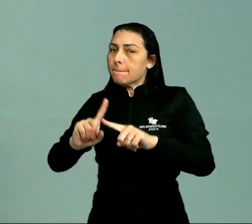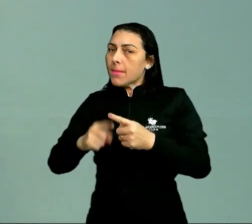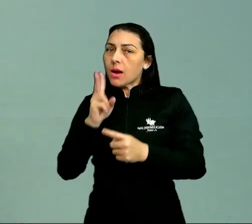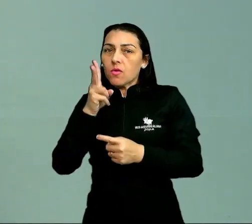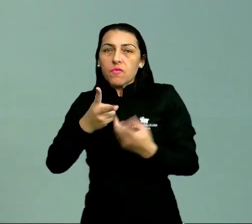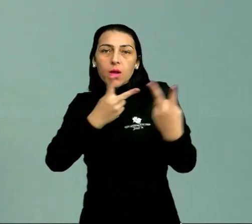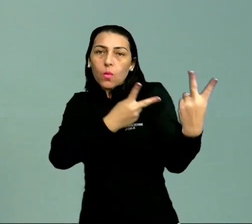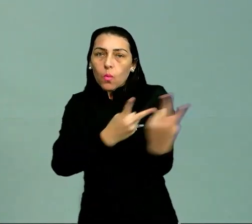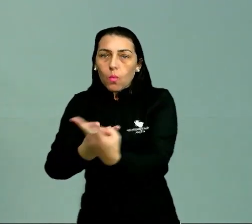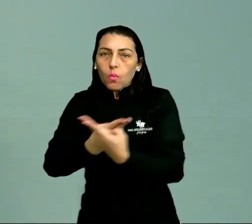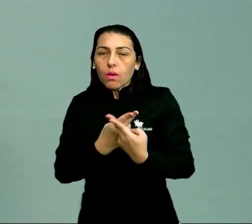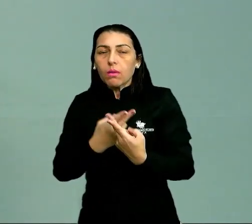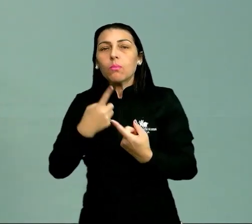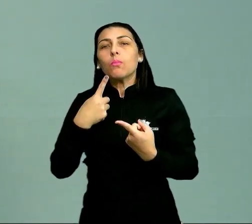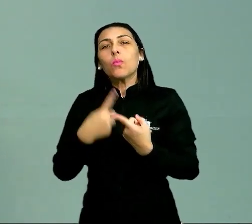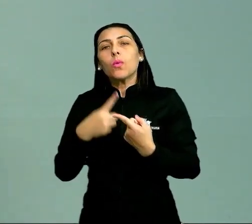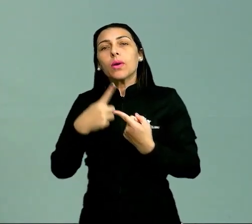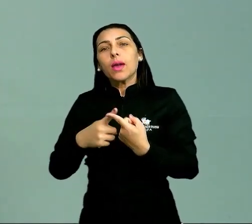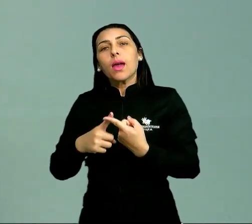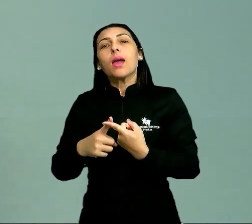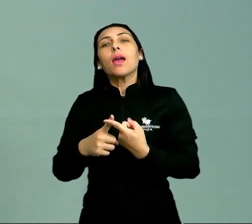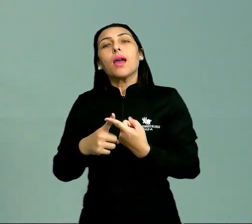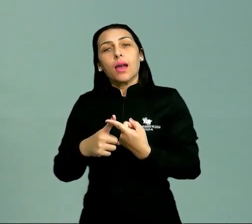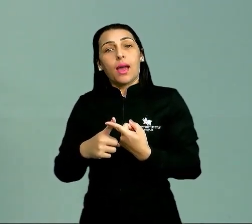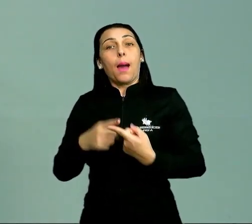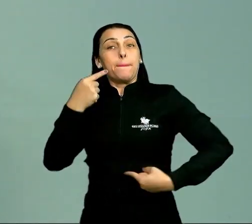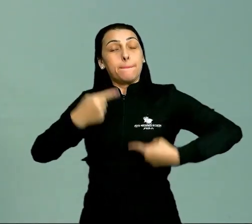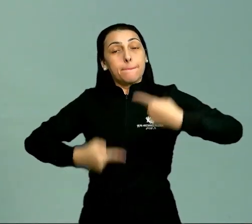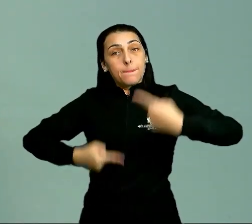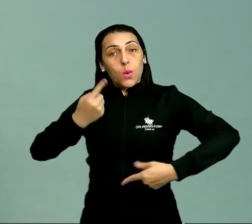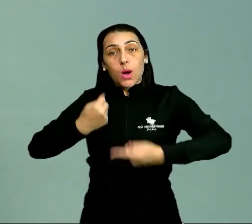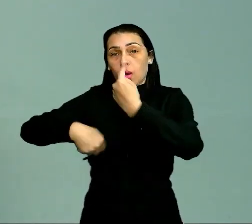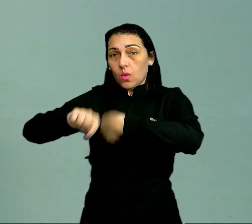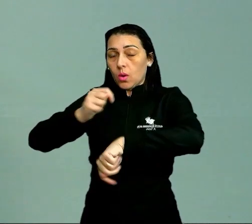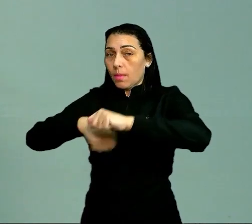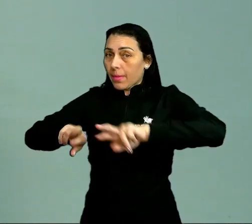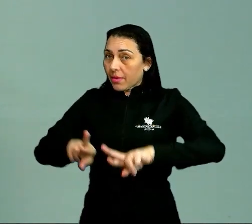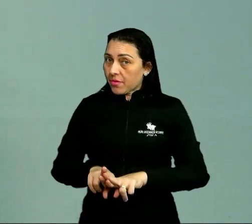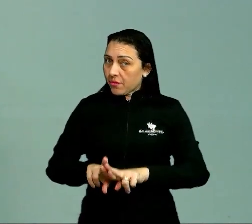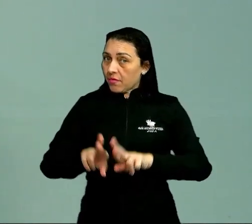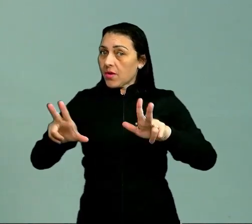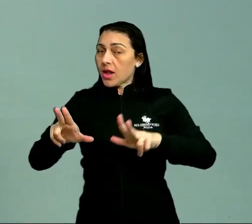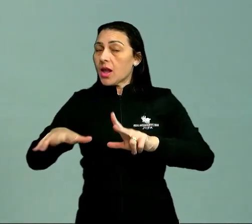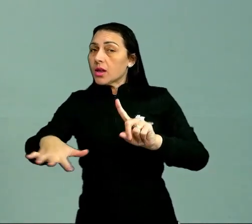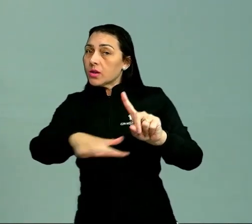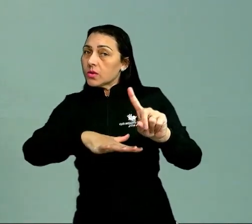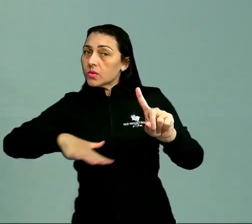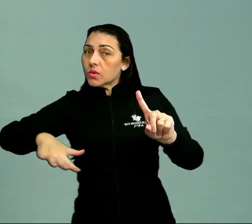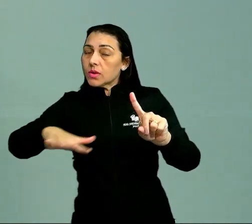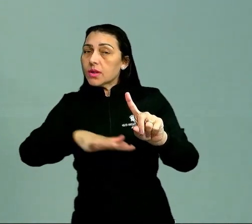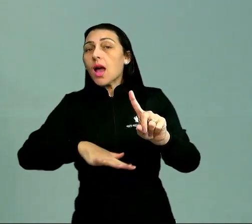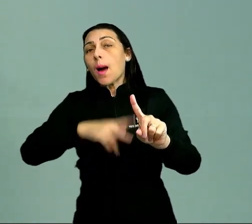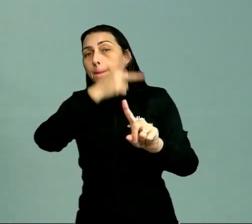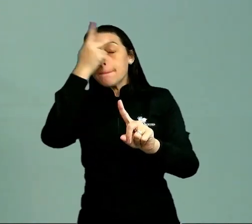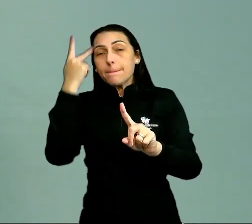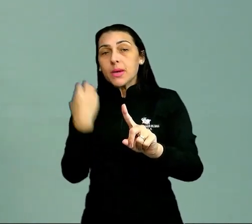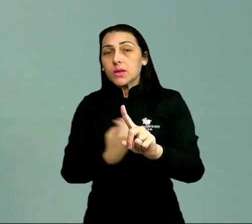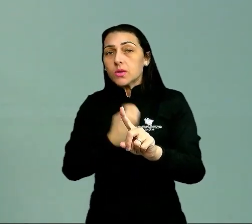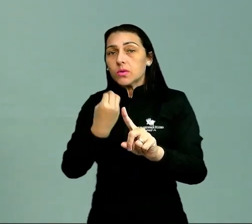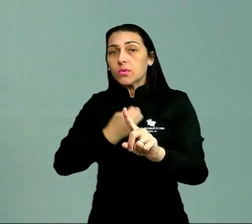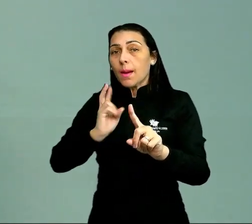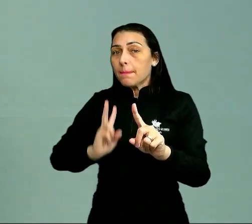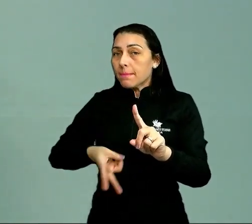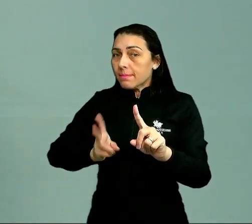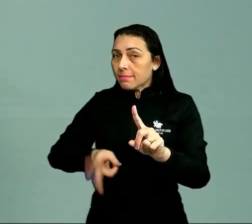da mesma forma, porque a situação política, a situação econômica, a situação social na qual a gente